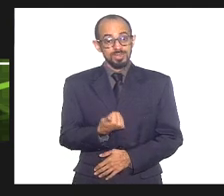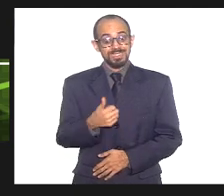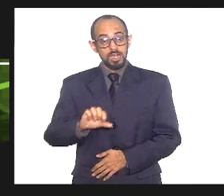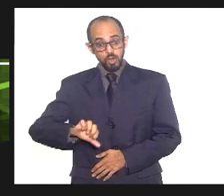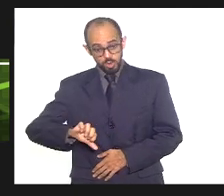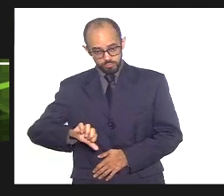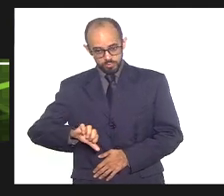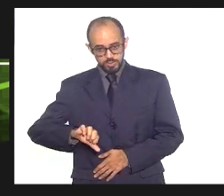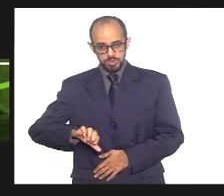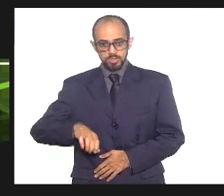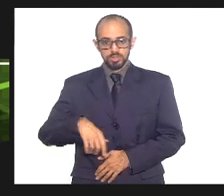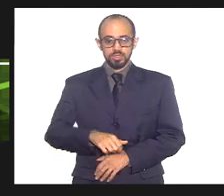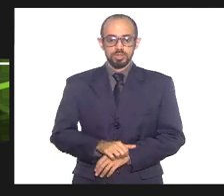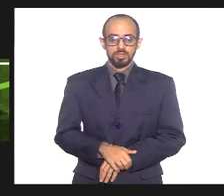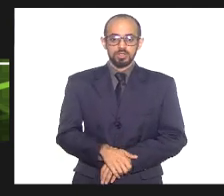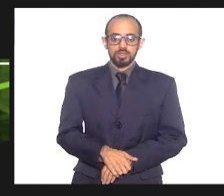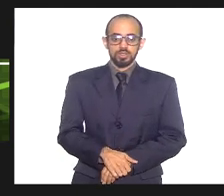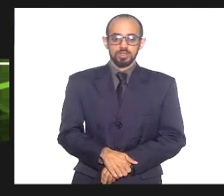2019 viu-se